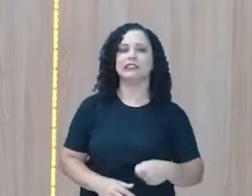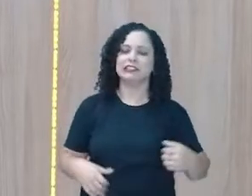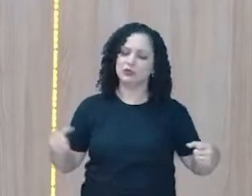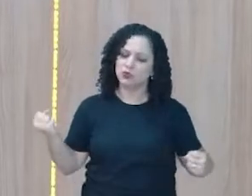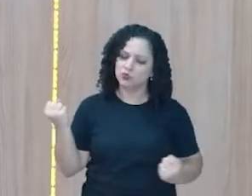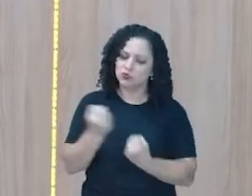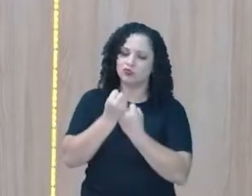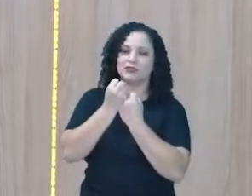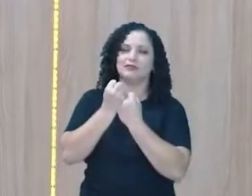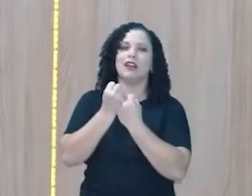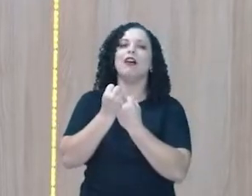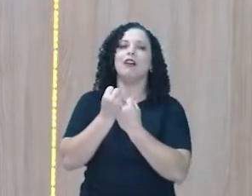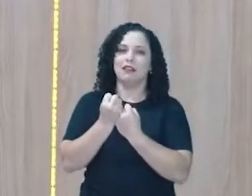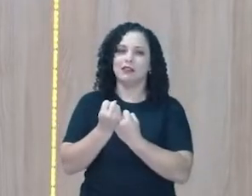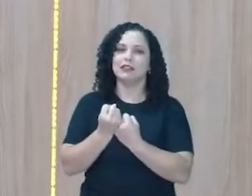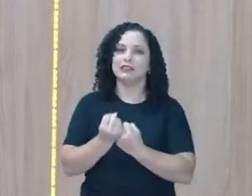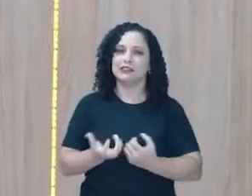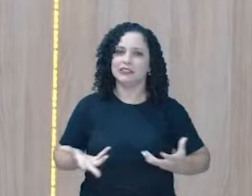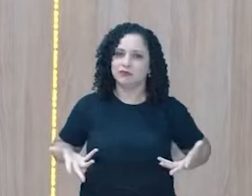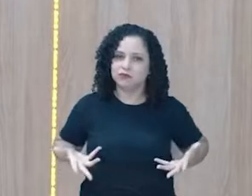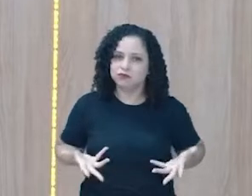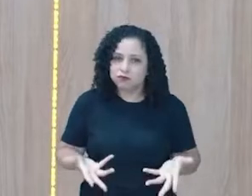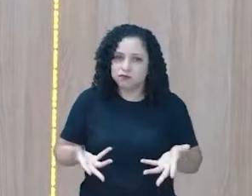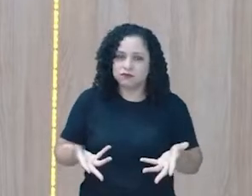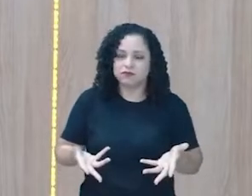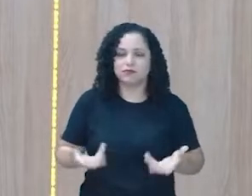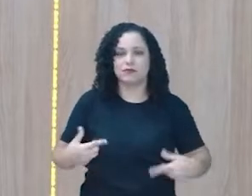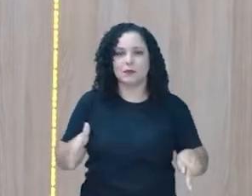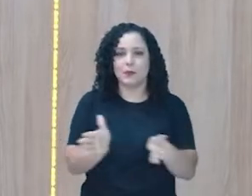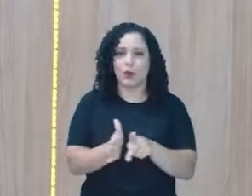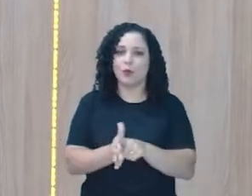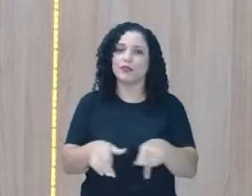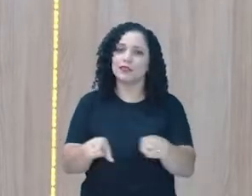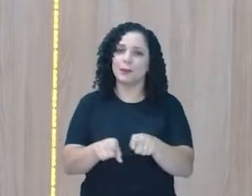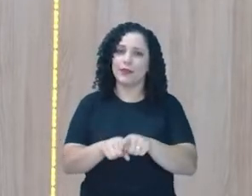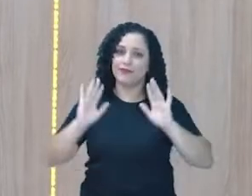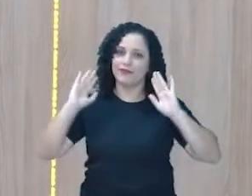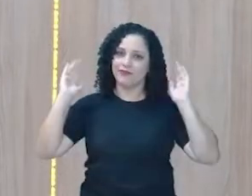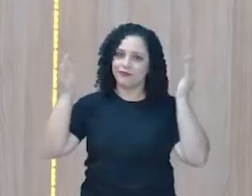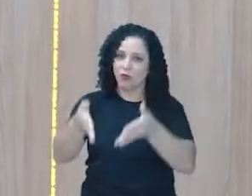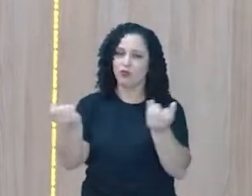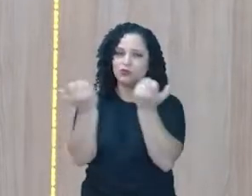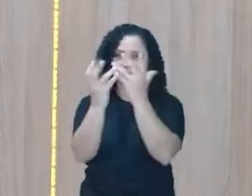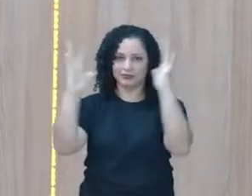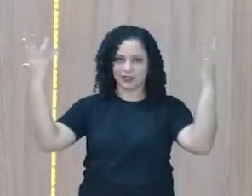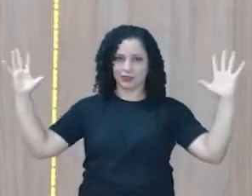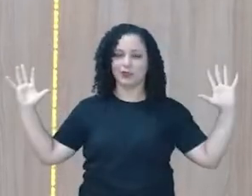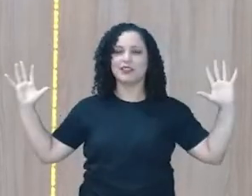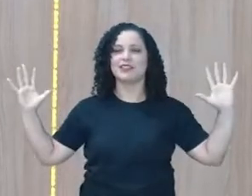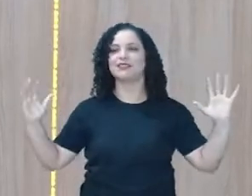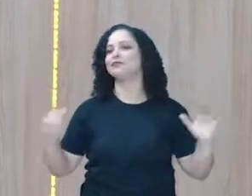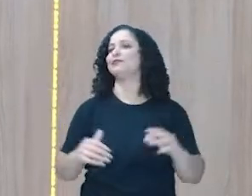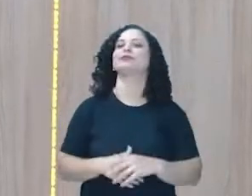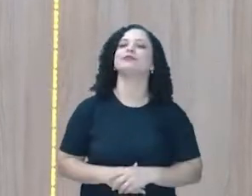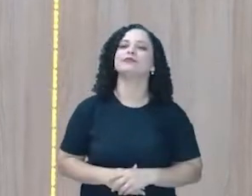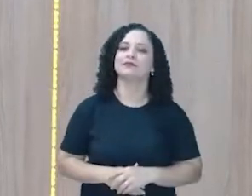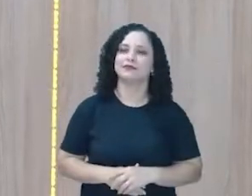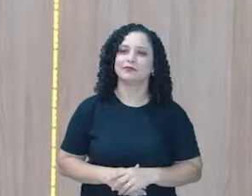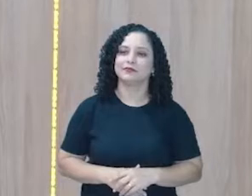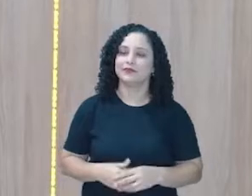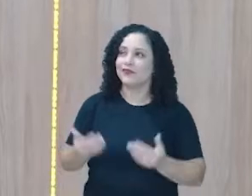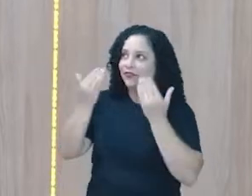gente sustentar e diz respeito às questões ambientais, aí que a gente vai entender logo em